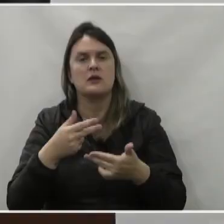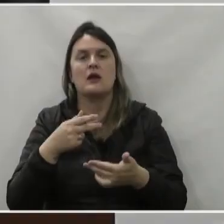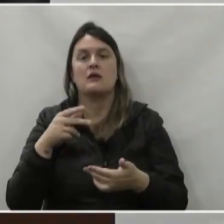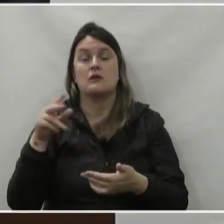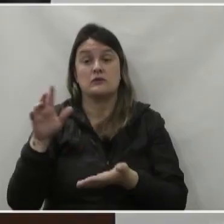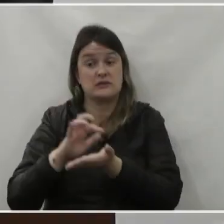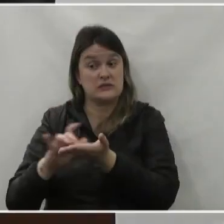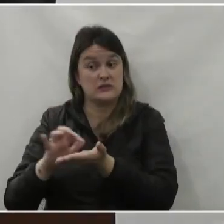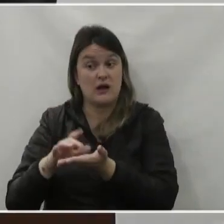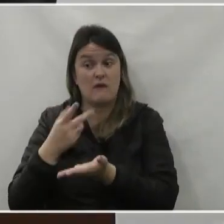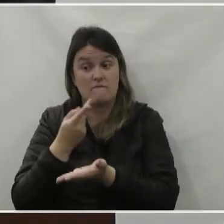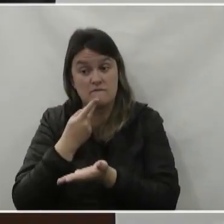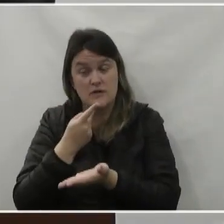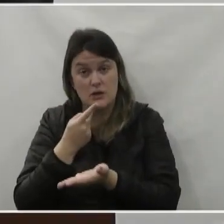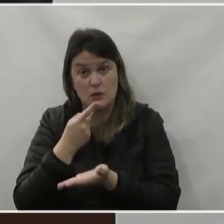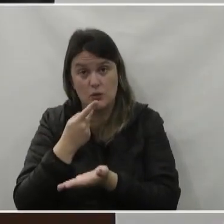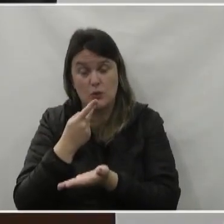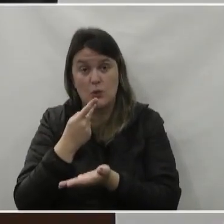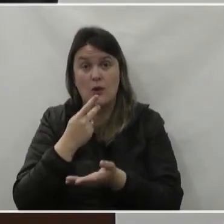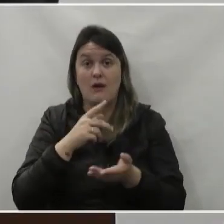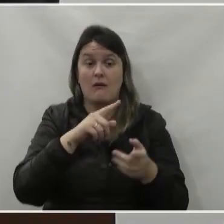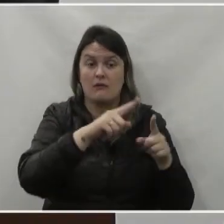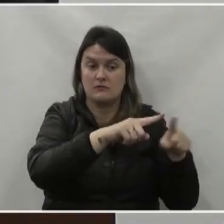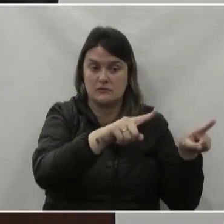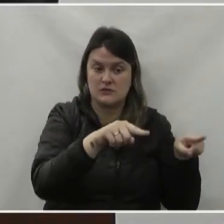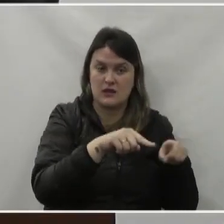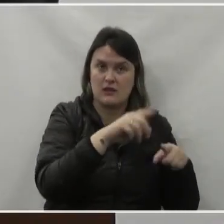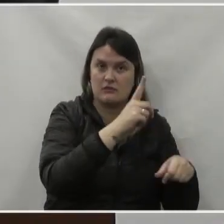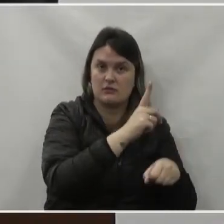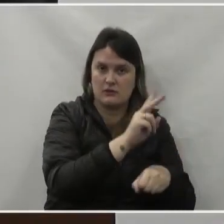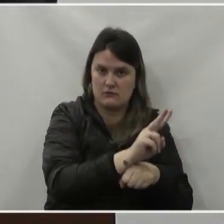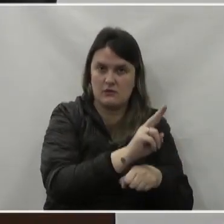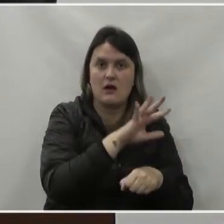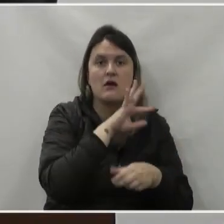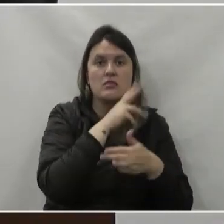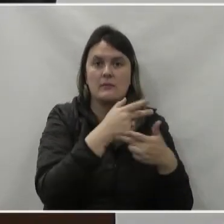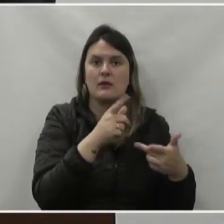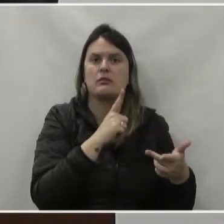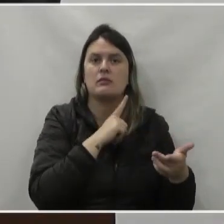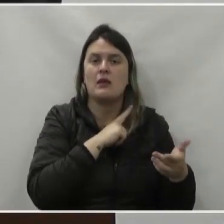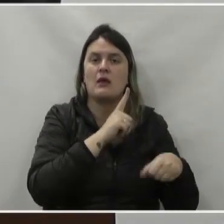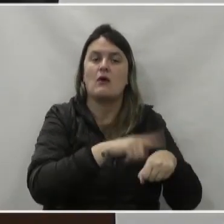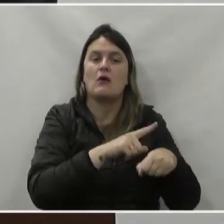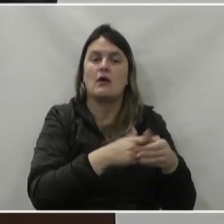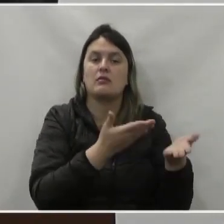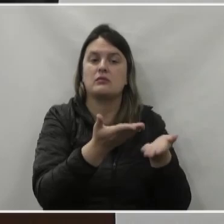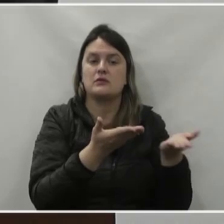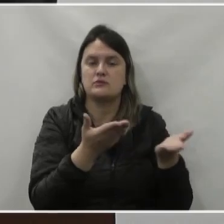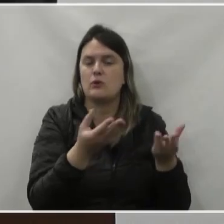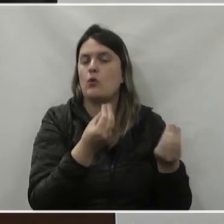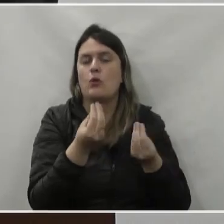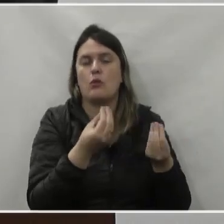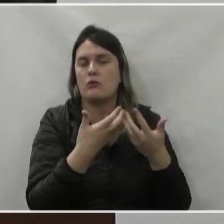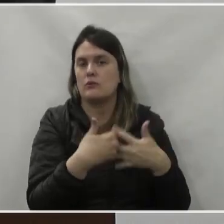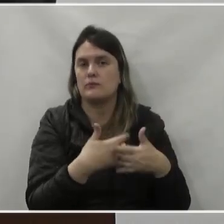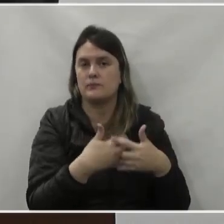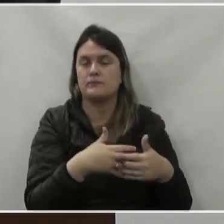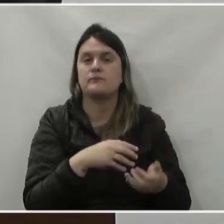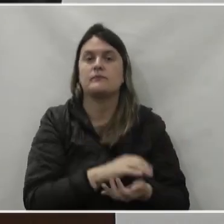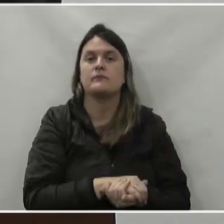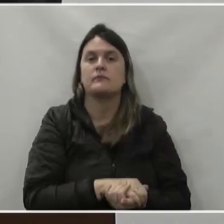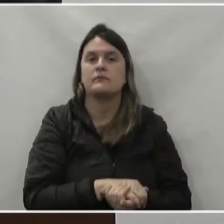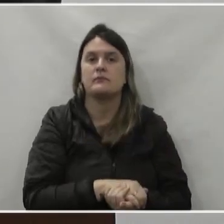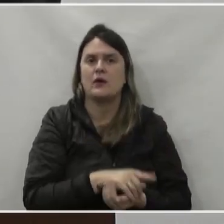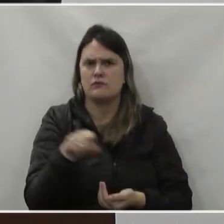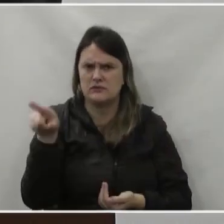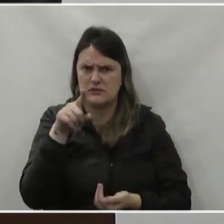afirmou que o setor da defesa animal teria o plantão. Como que funcionaria esse plantão? os caras